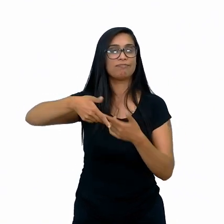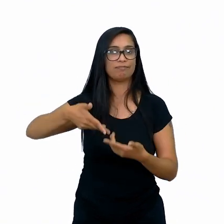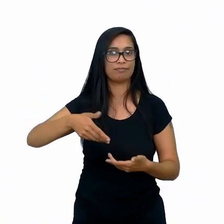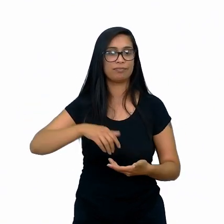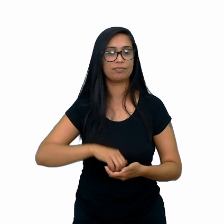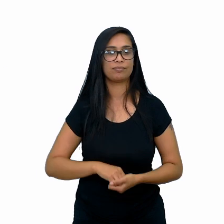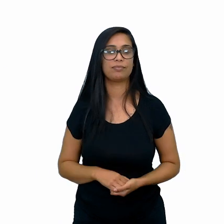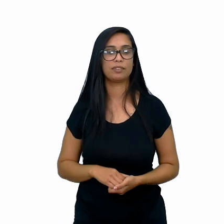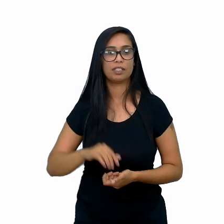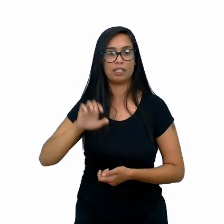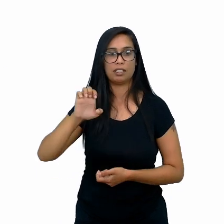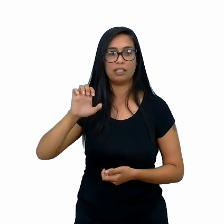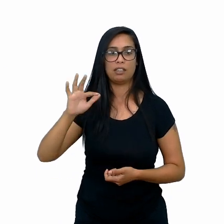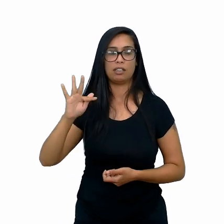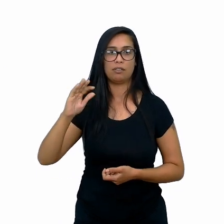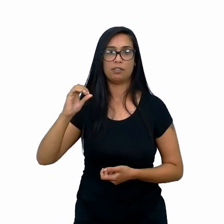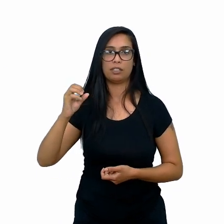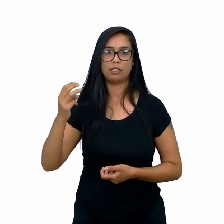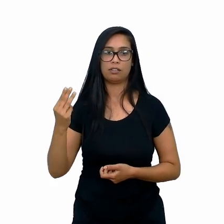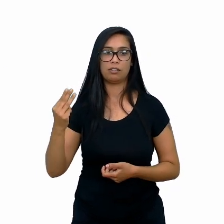a